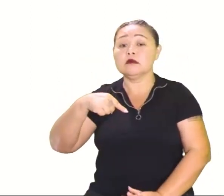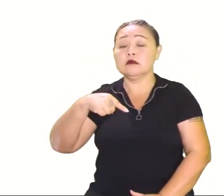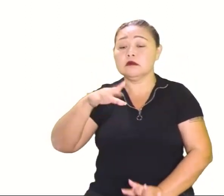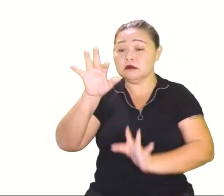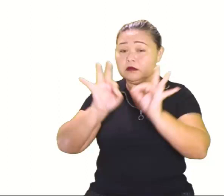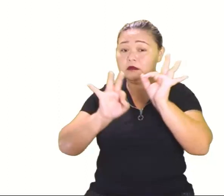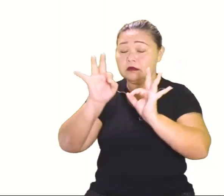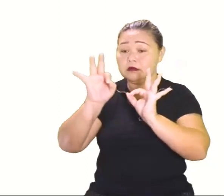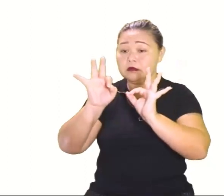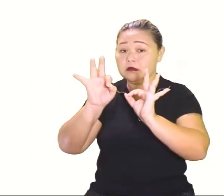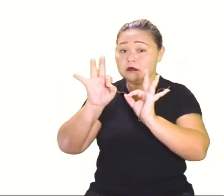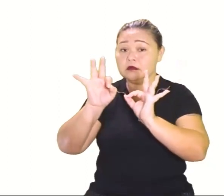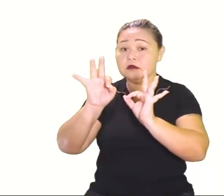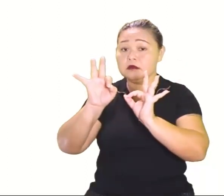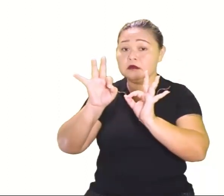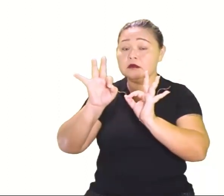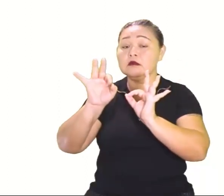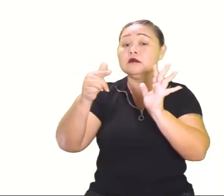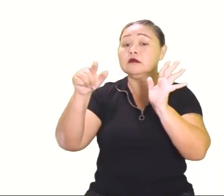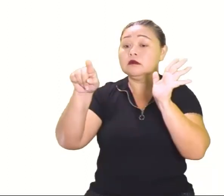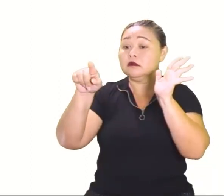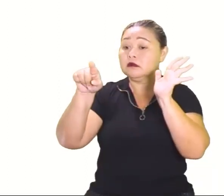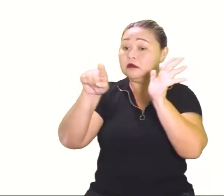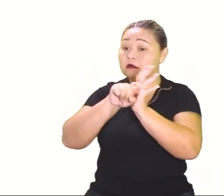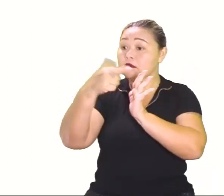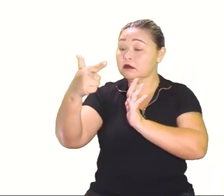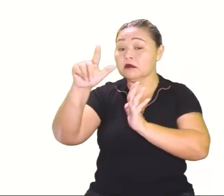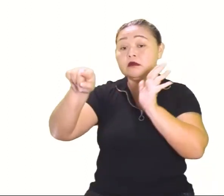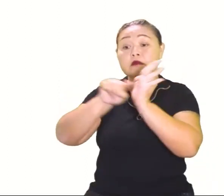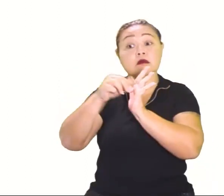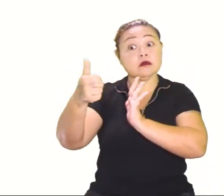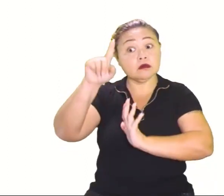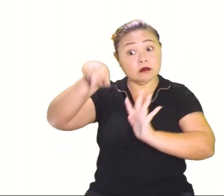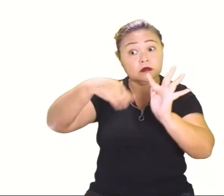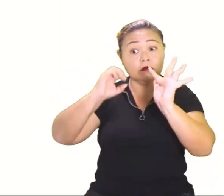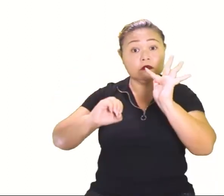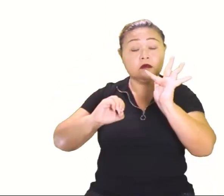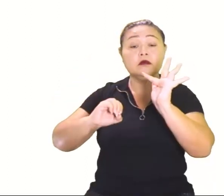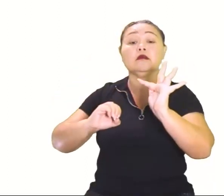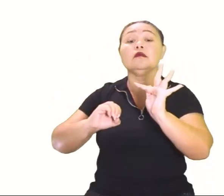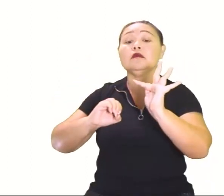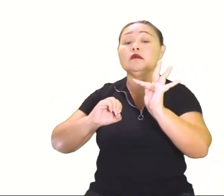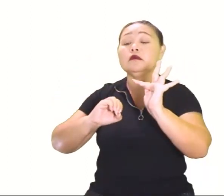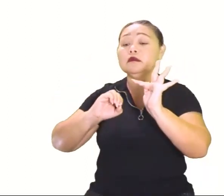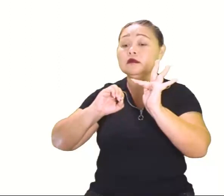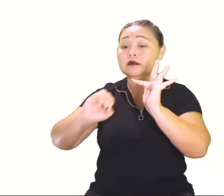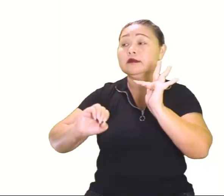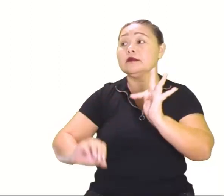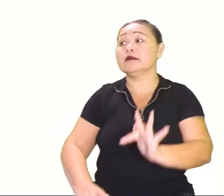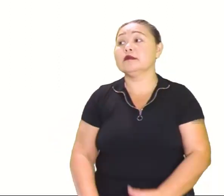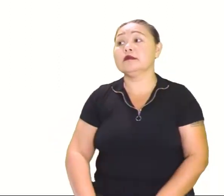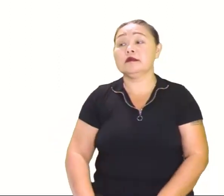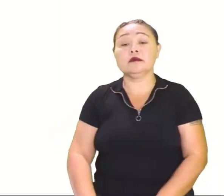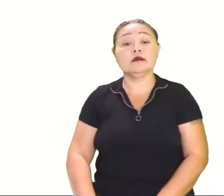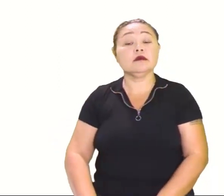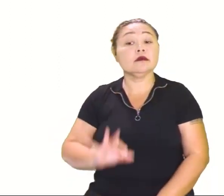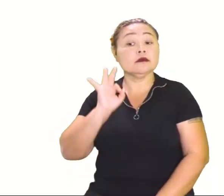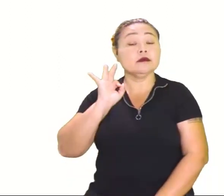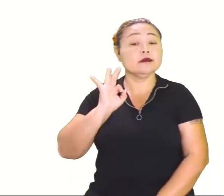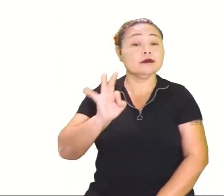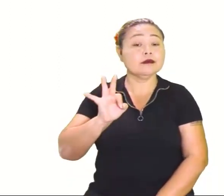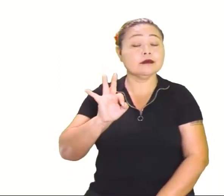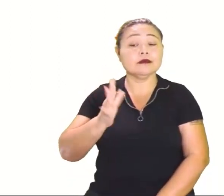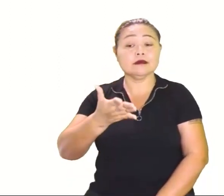fazer na ordem, né? Menos 2 primeiro, depois menos 1, depois é 0, tá? Menos 2, menos 1 e f de 0,